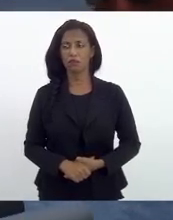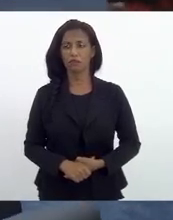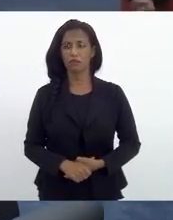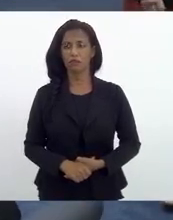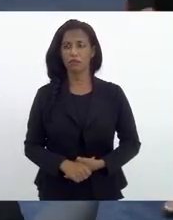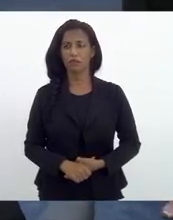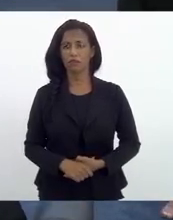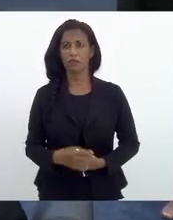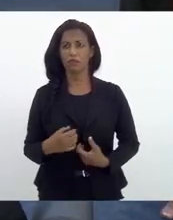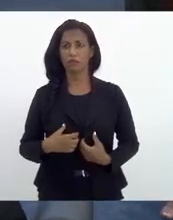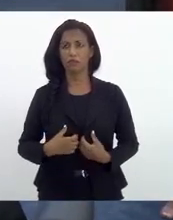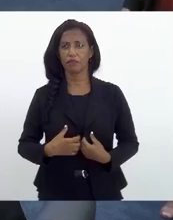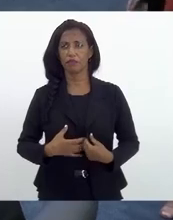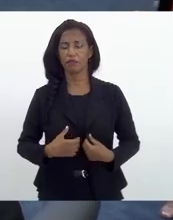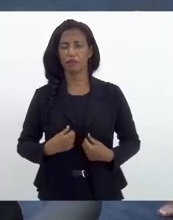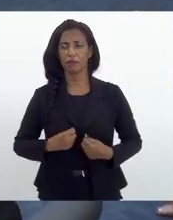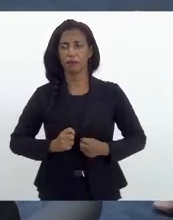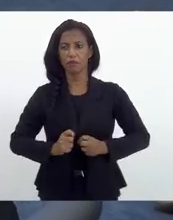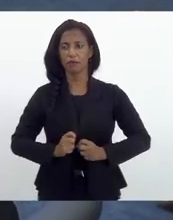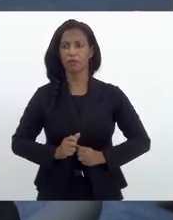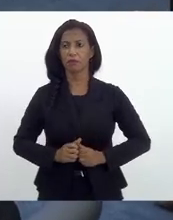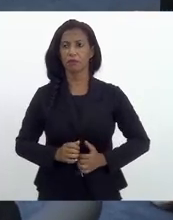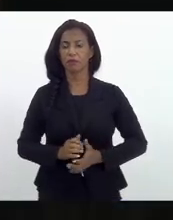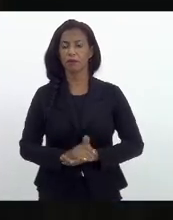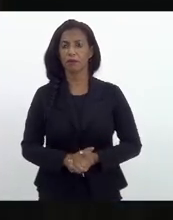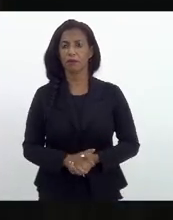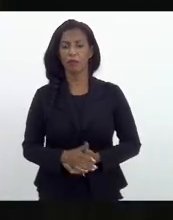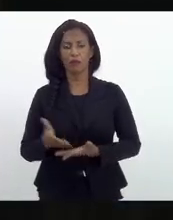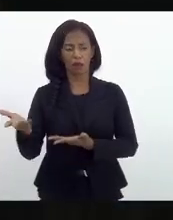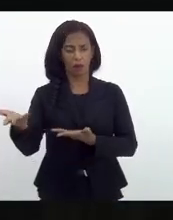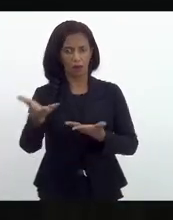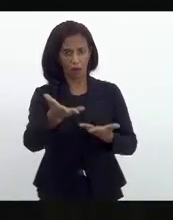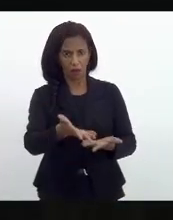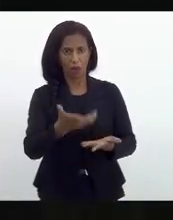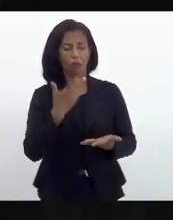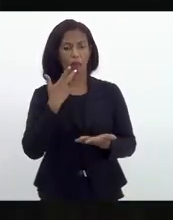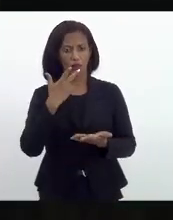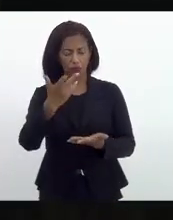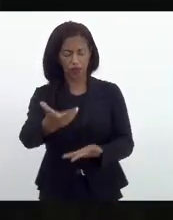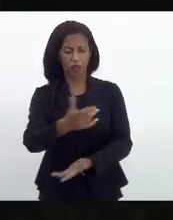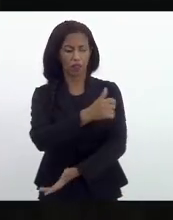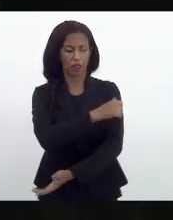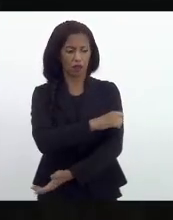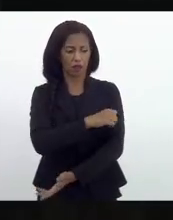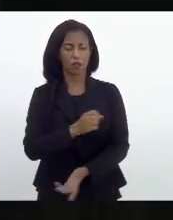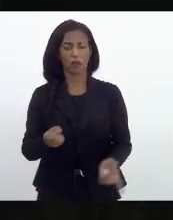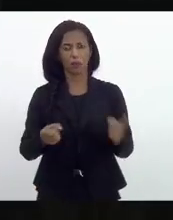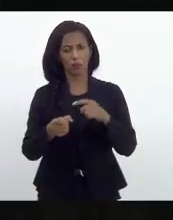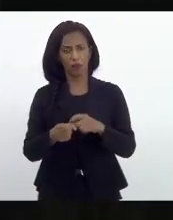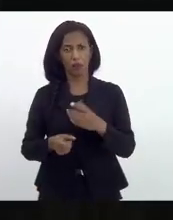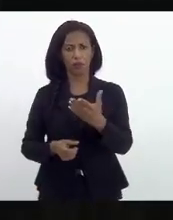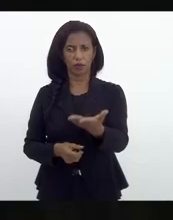não, ela já falou vossa excelência fala faz a ponderação de vossa excelência depois volto com ela